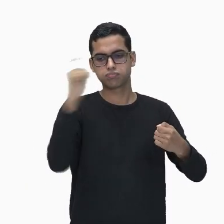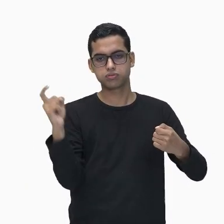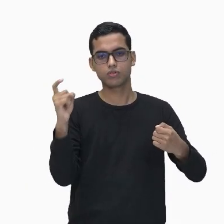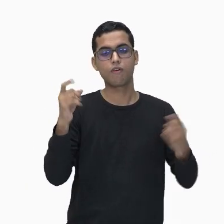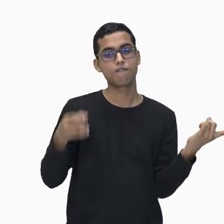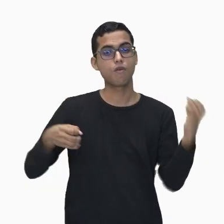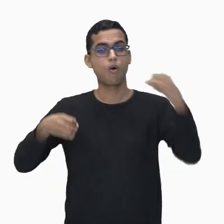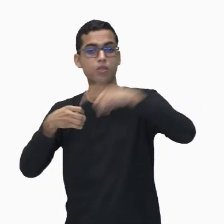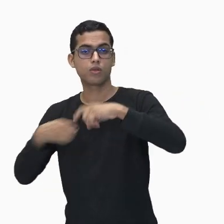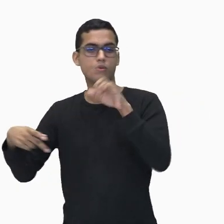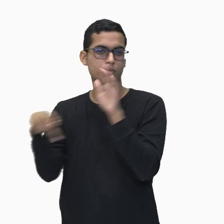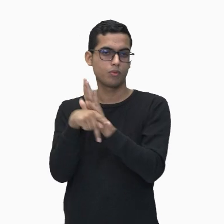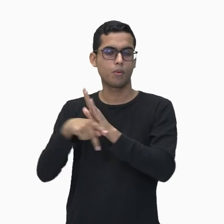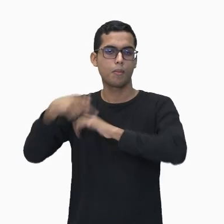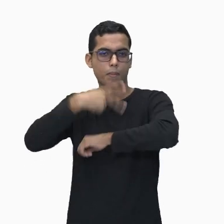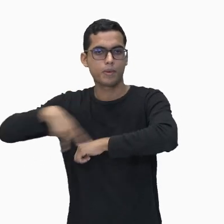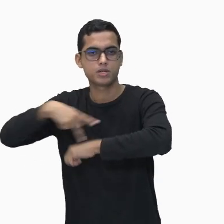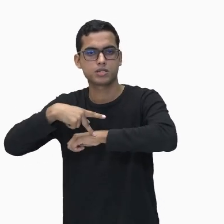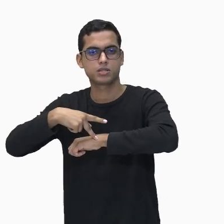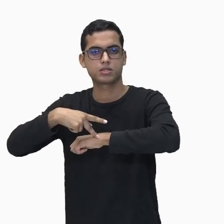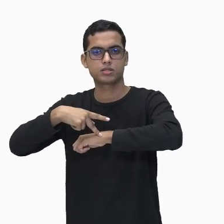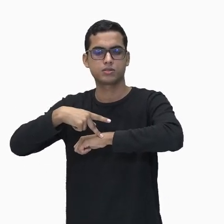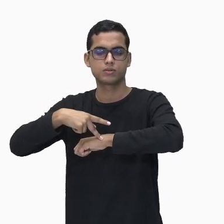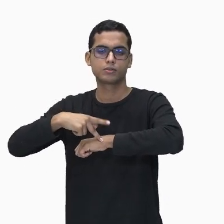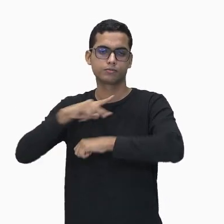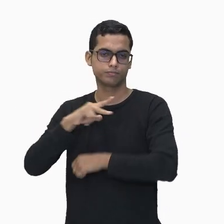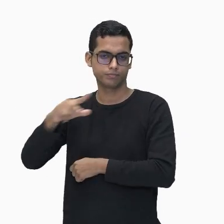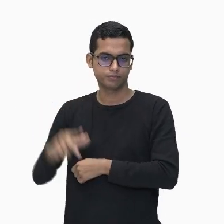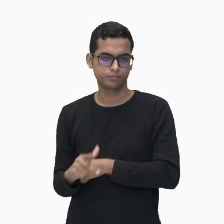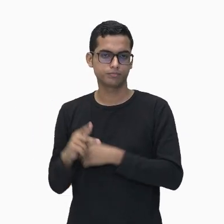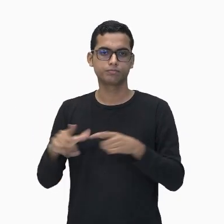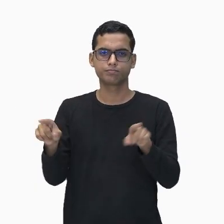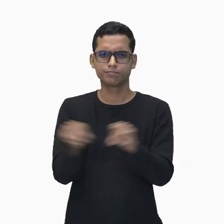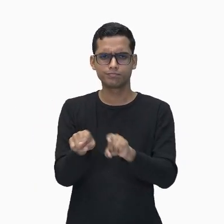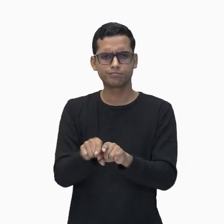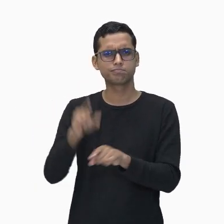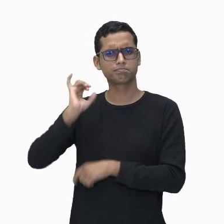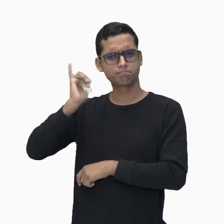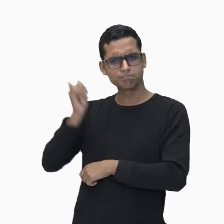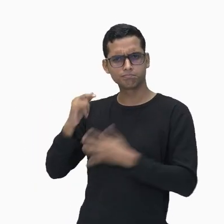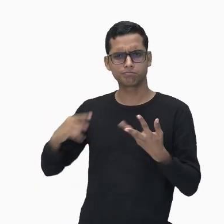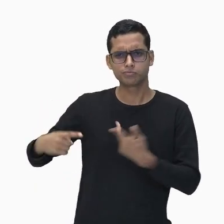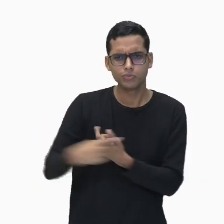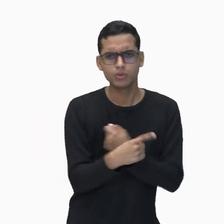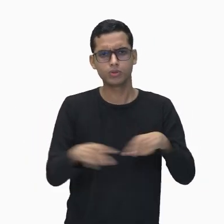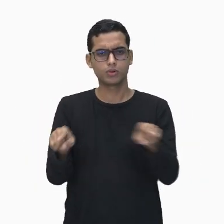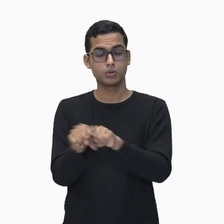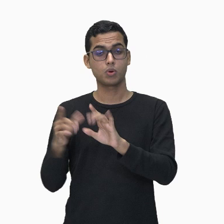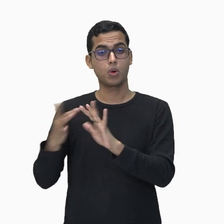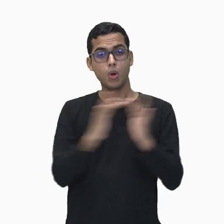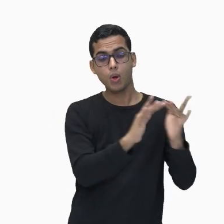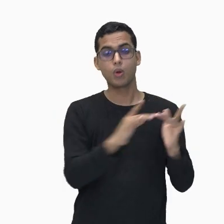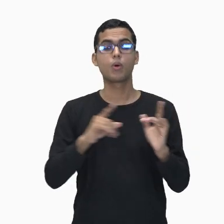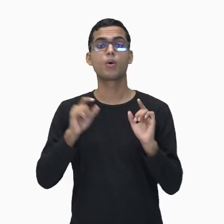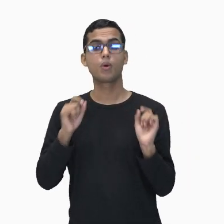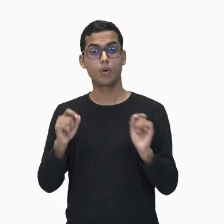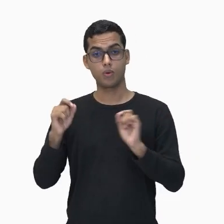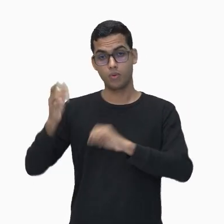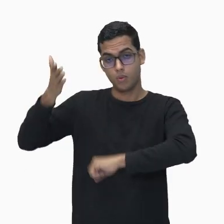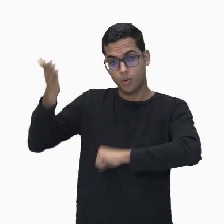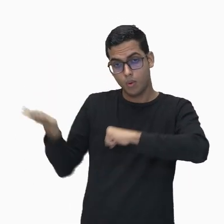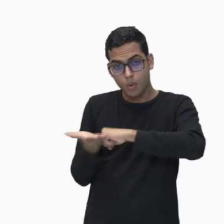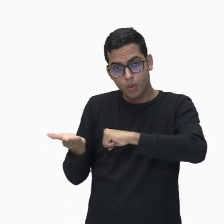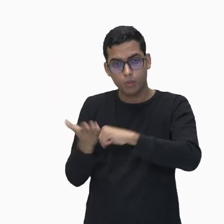os impulsionadores de muitas narrativas contemporâneas, sob diversas nomenclaturas de tipos